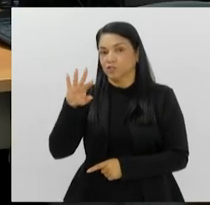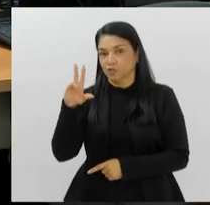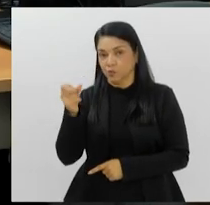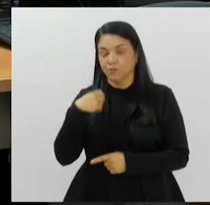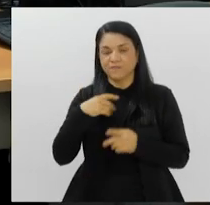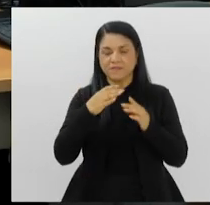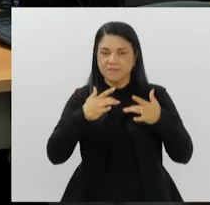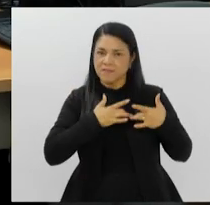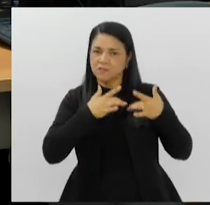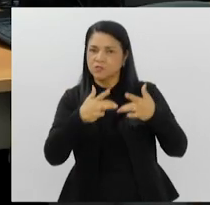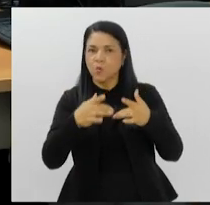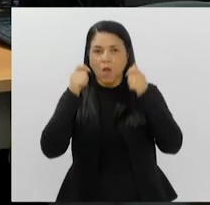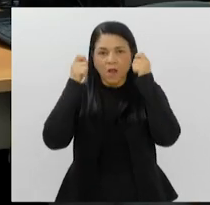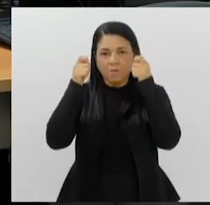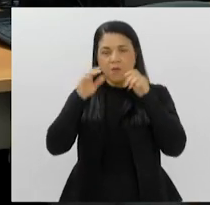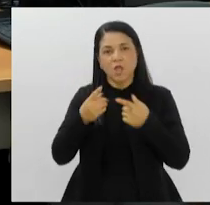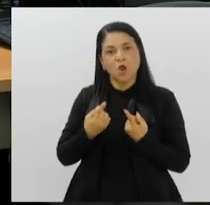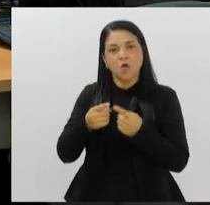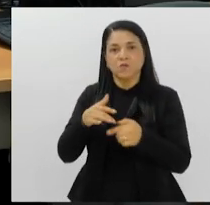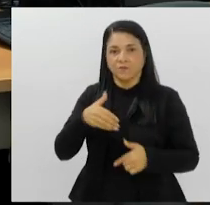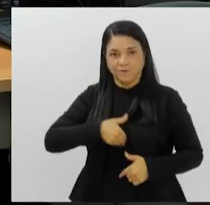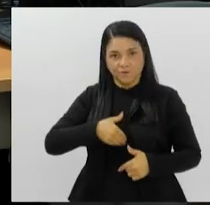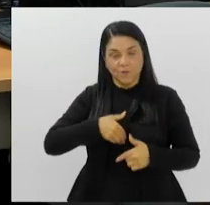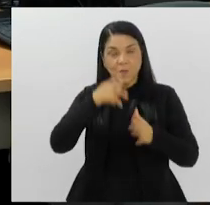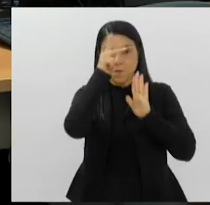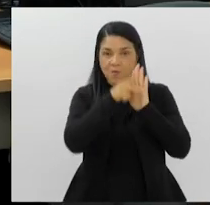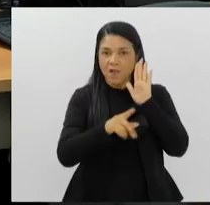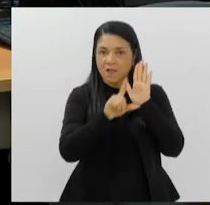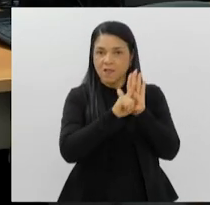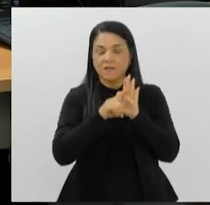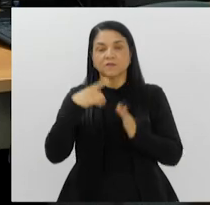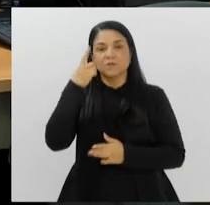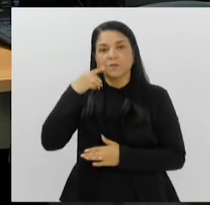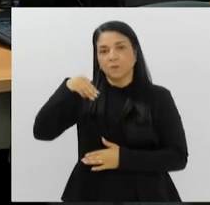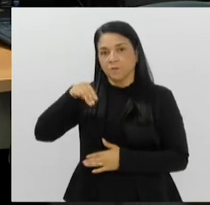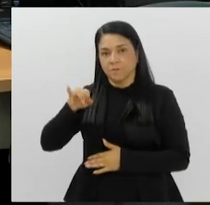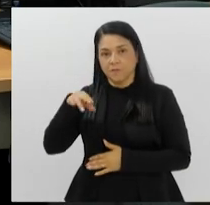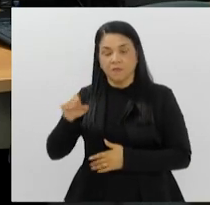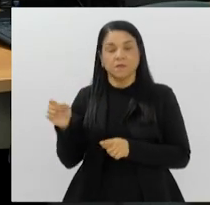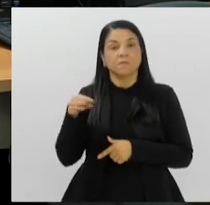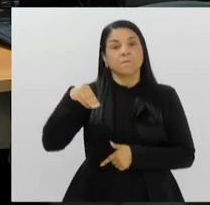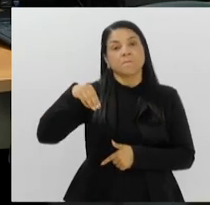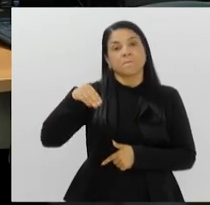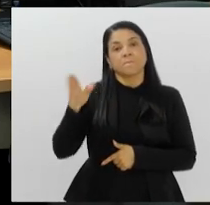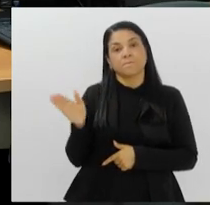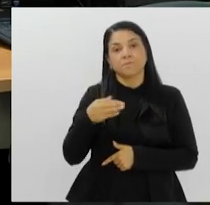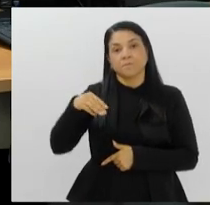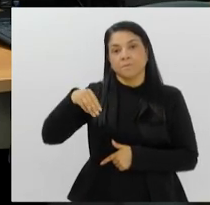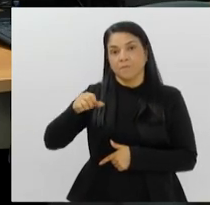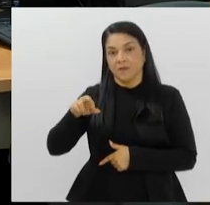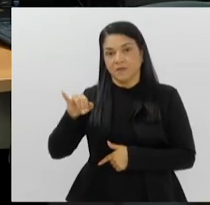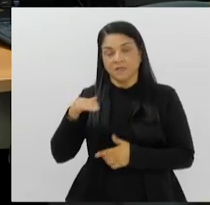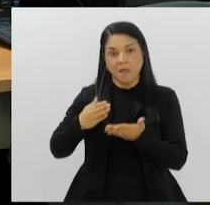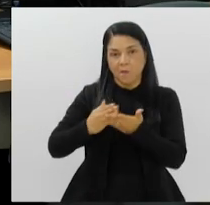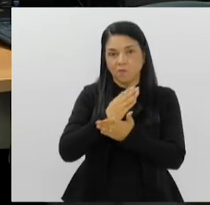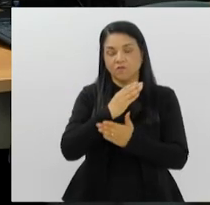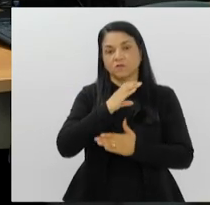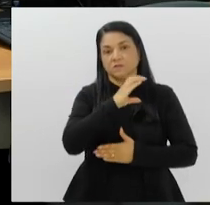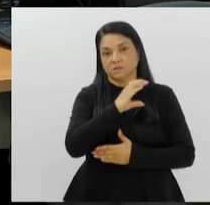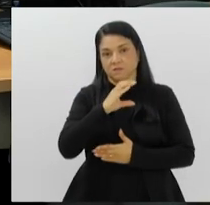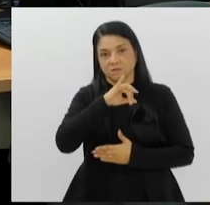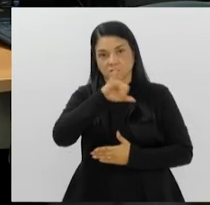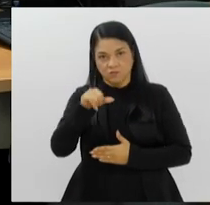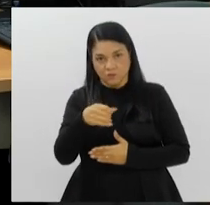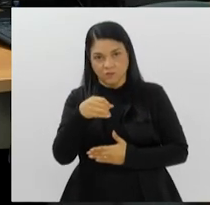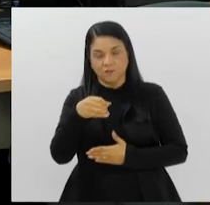se dedicou a campanhas contra a fome. O projeto de lei dos deputados Carlos Mink e Marina do MST foi aprovado na Comissão de